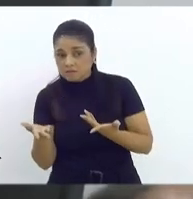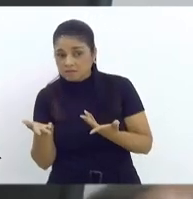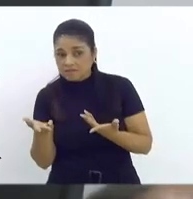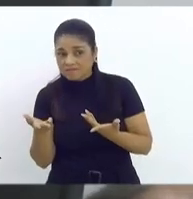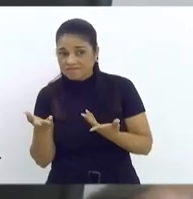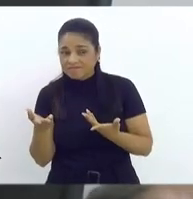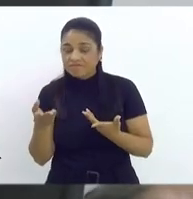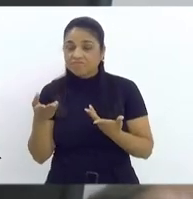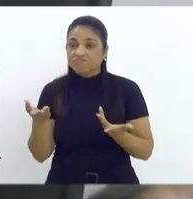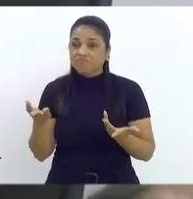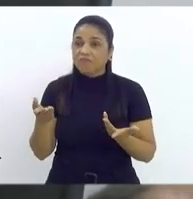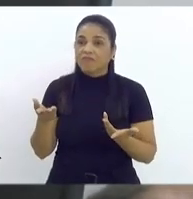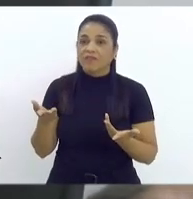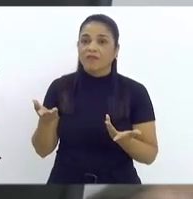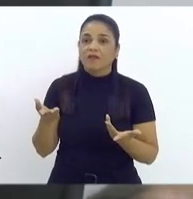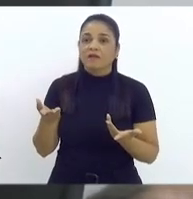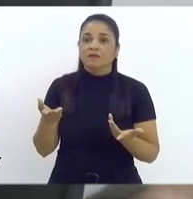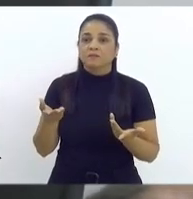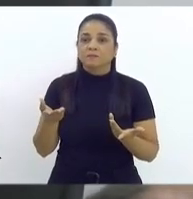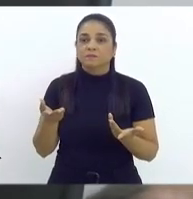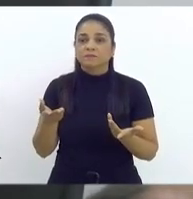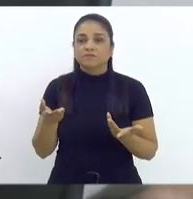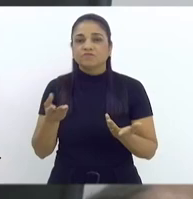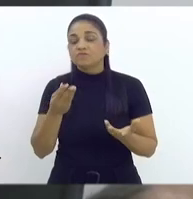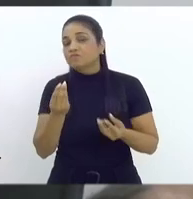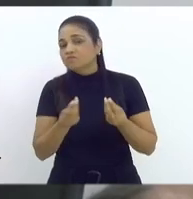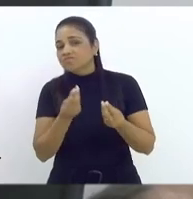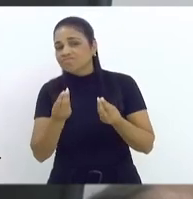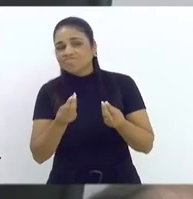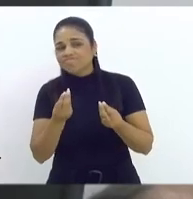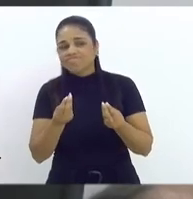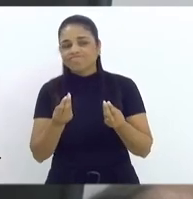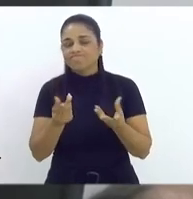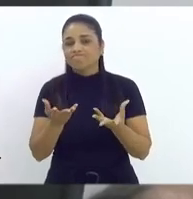com que esse obscuro